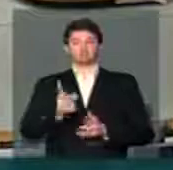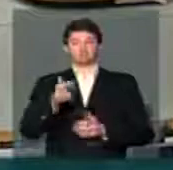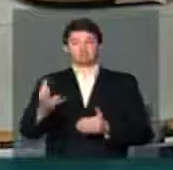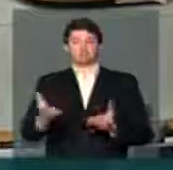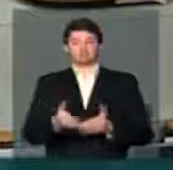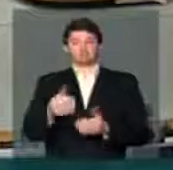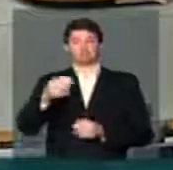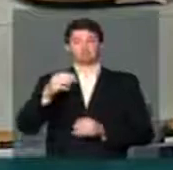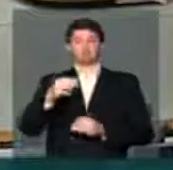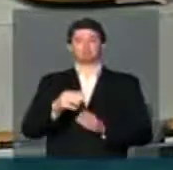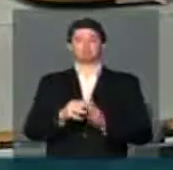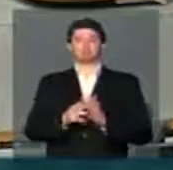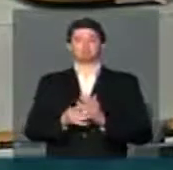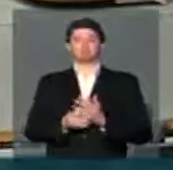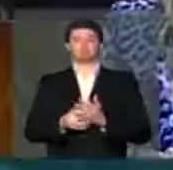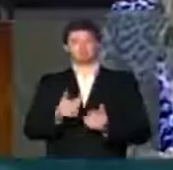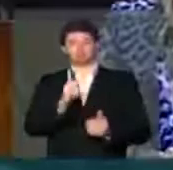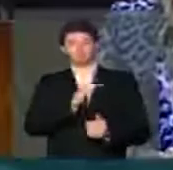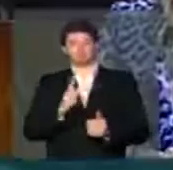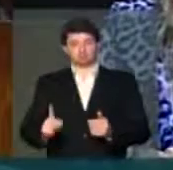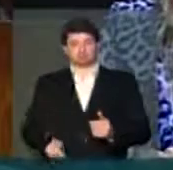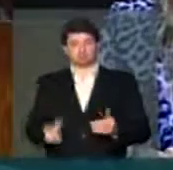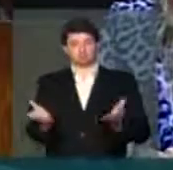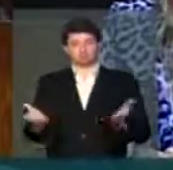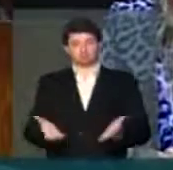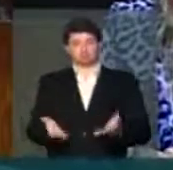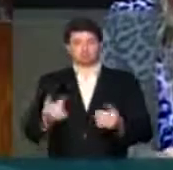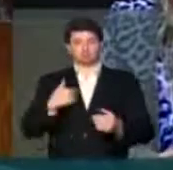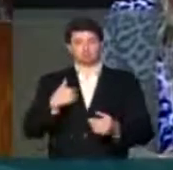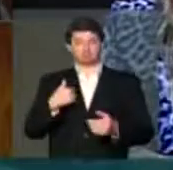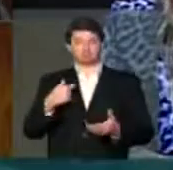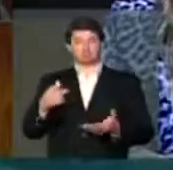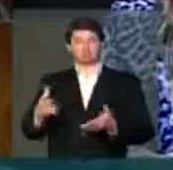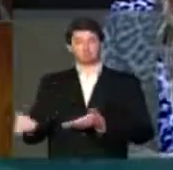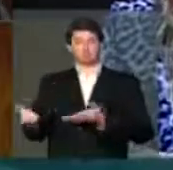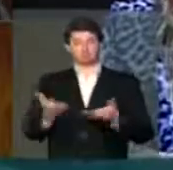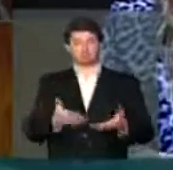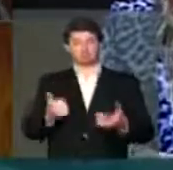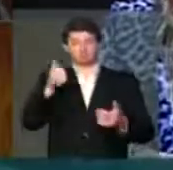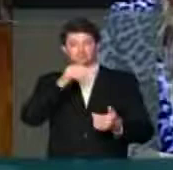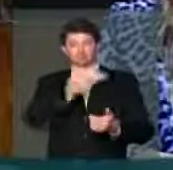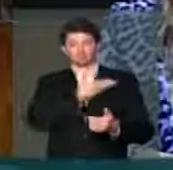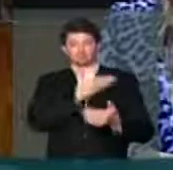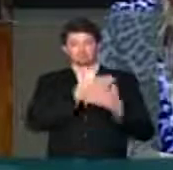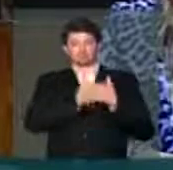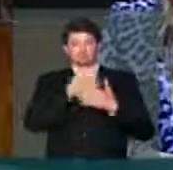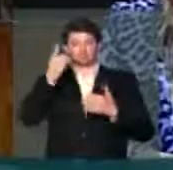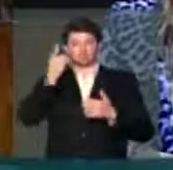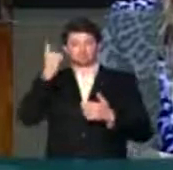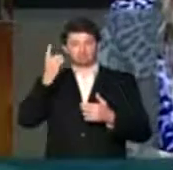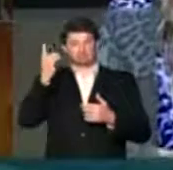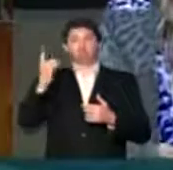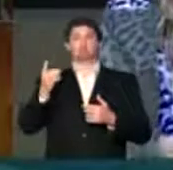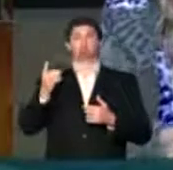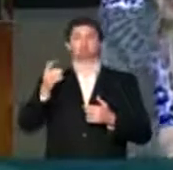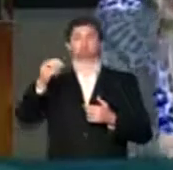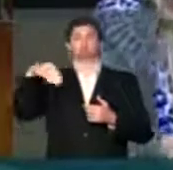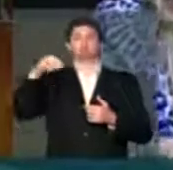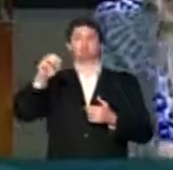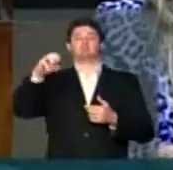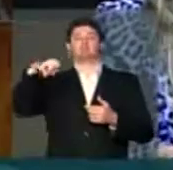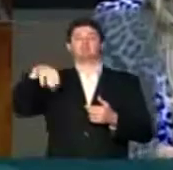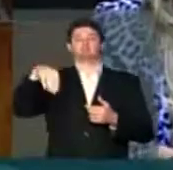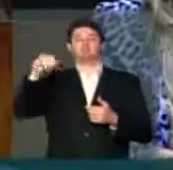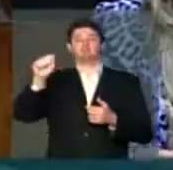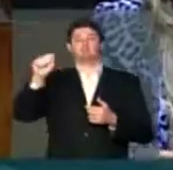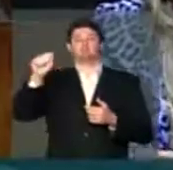continuidade ao grande expediente, presidindo esse grande expediente, eu tenho a honra de convidar a minha colega, deputada Moema